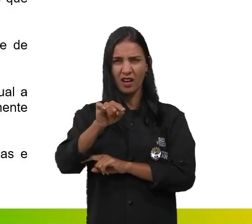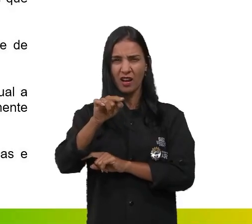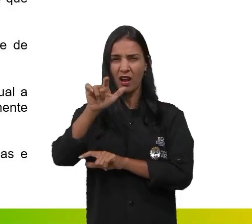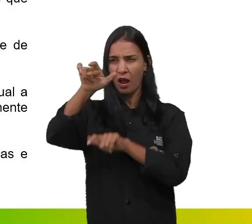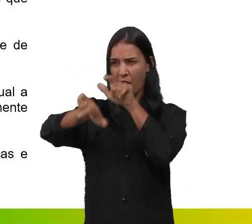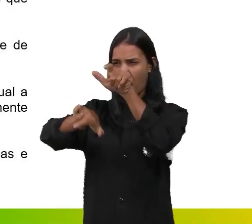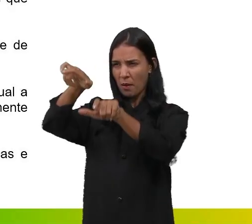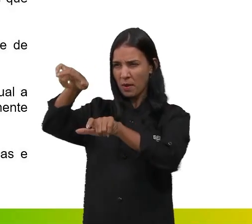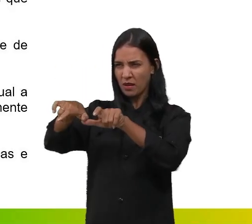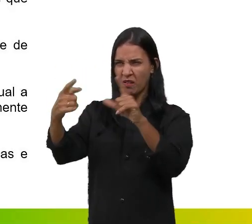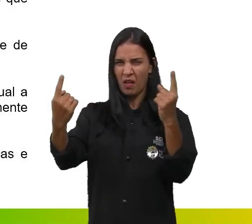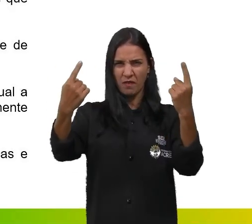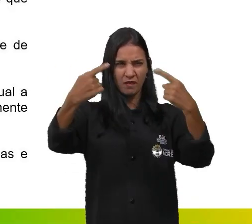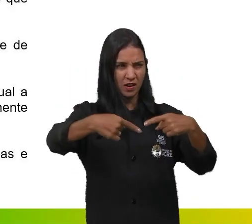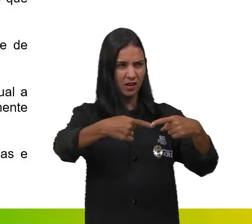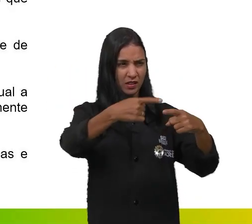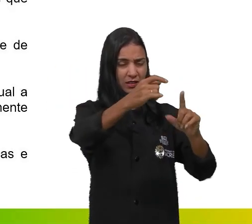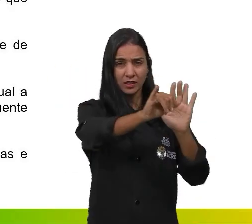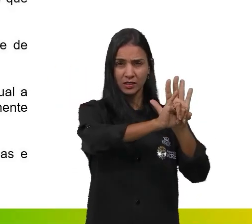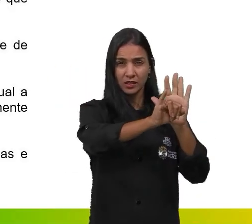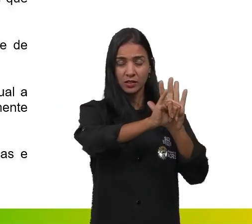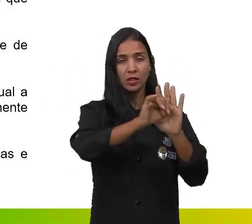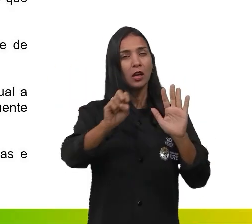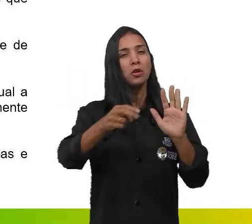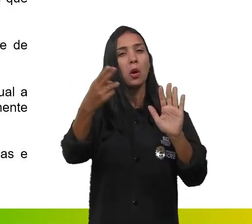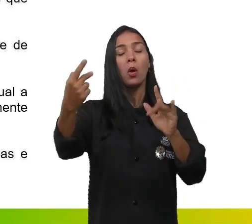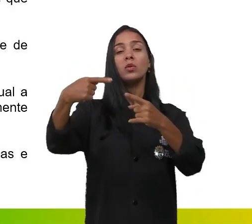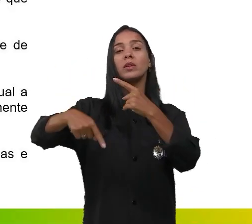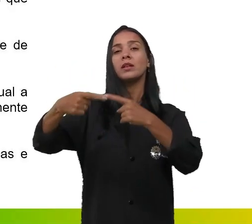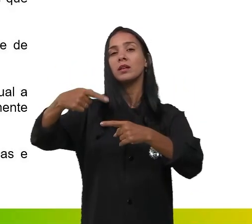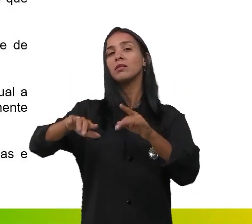de identidade? Ou não?